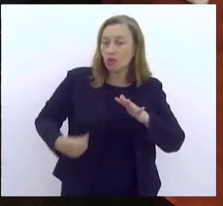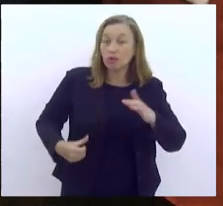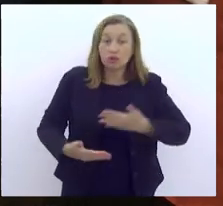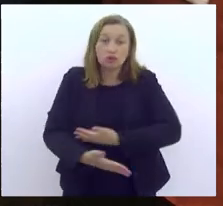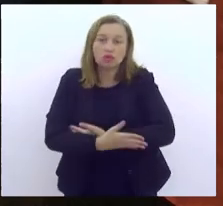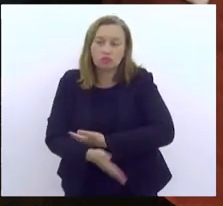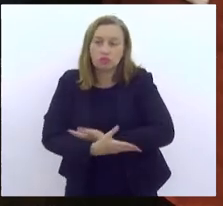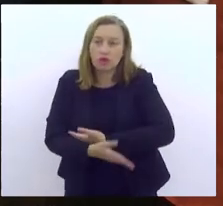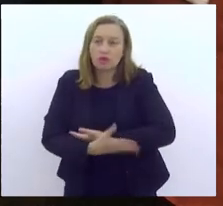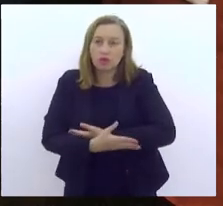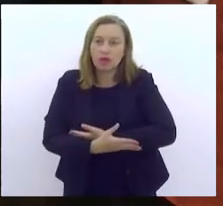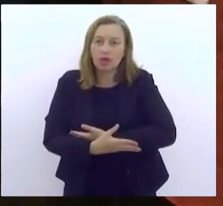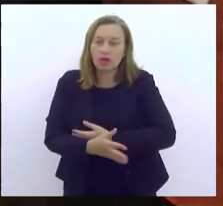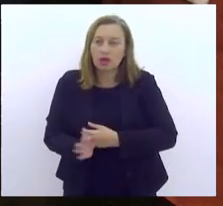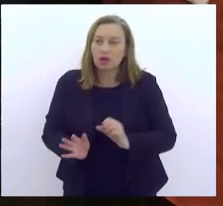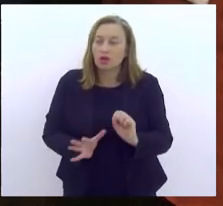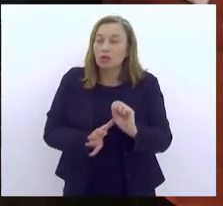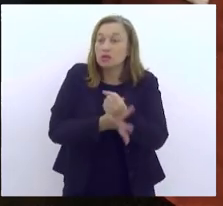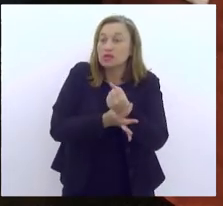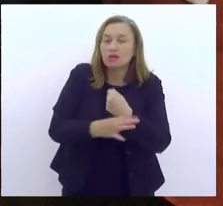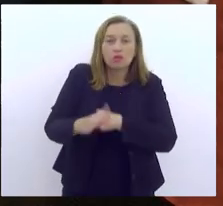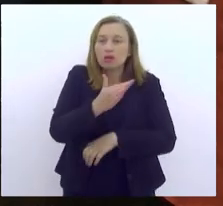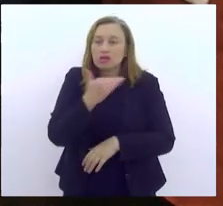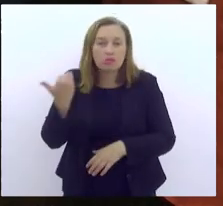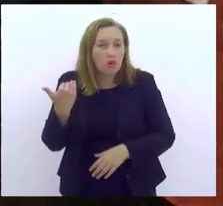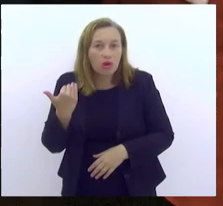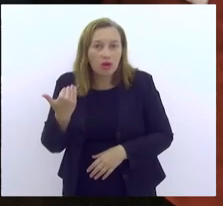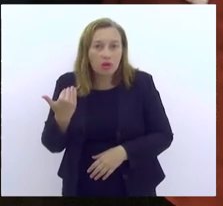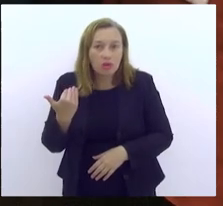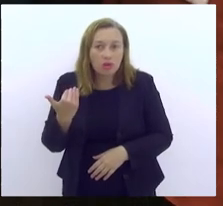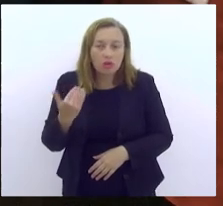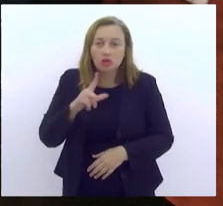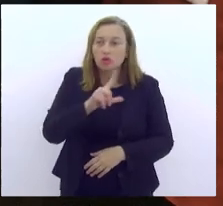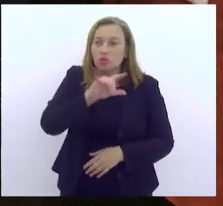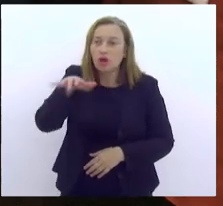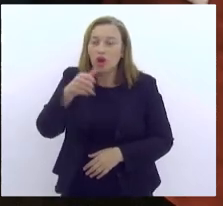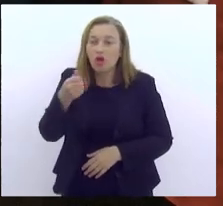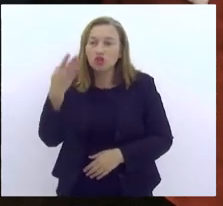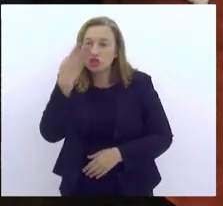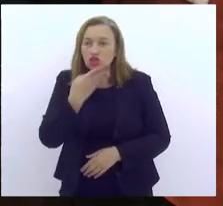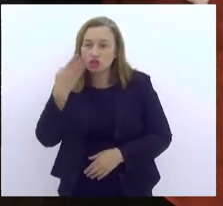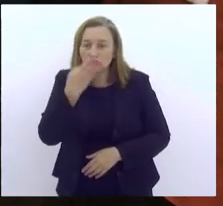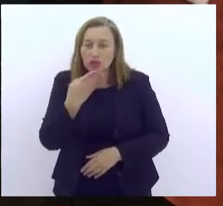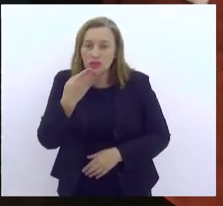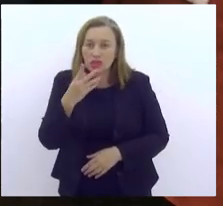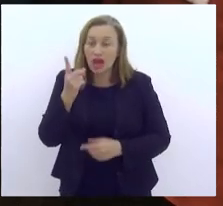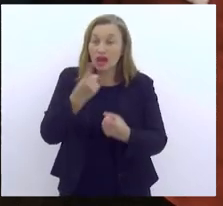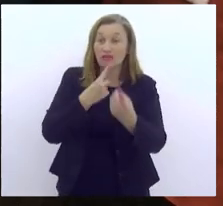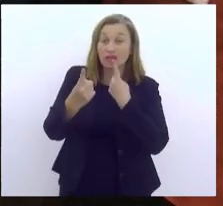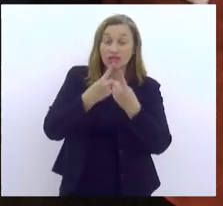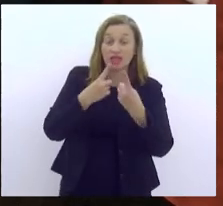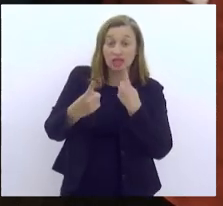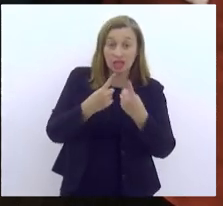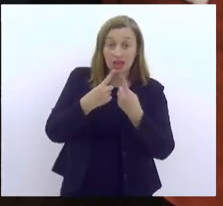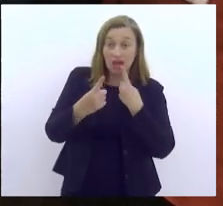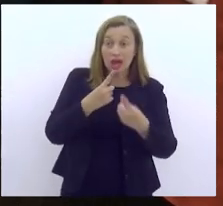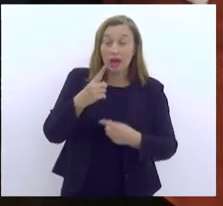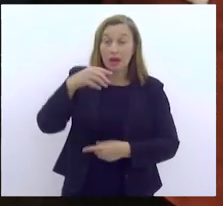o segurança morreu, foi alvejado numa loja de doce na Avenida Maracanã. Então, assim,